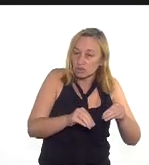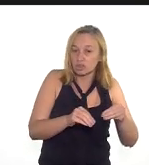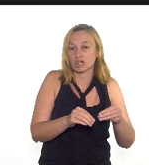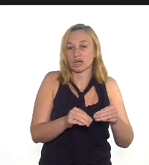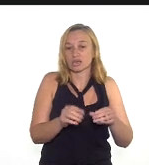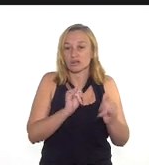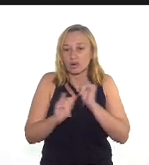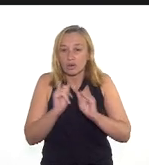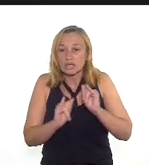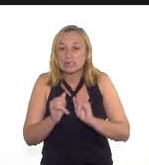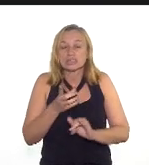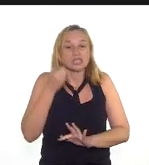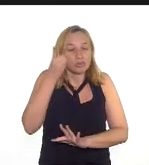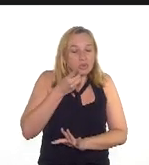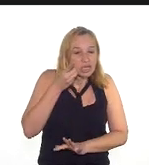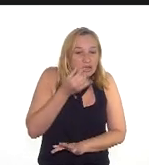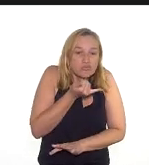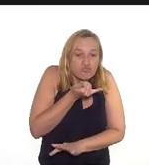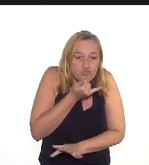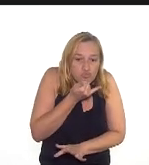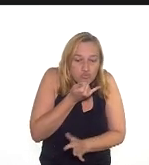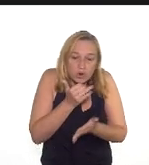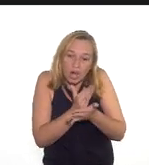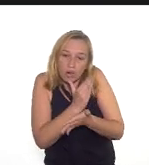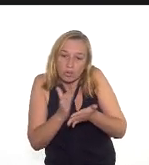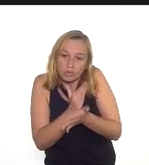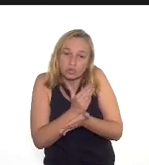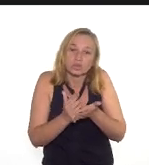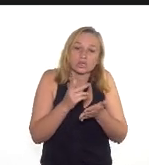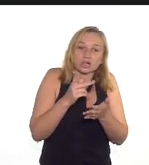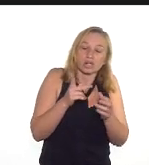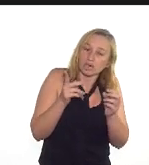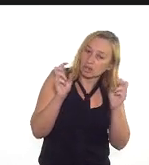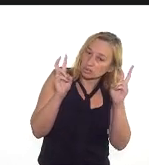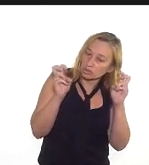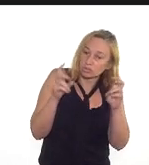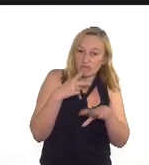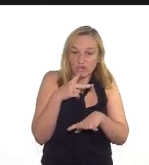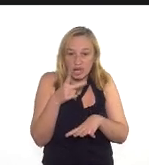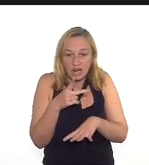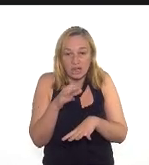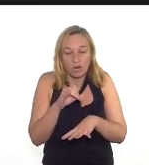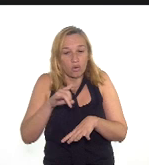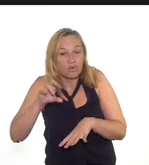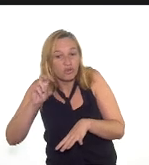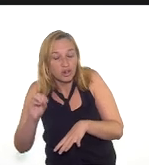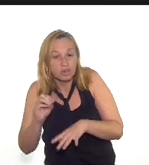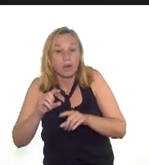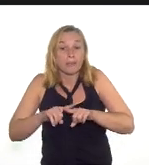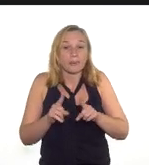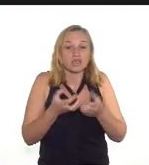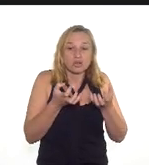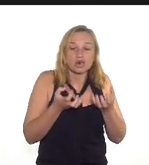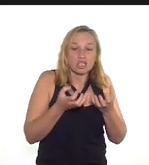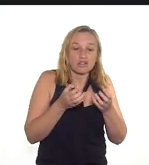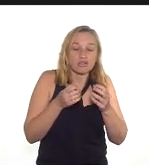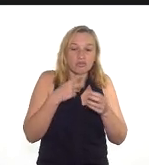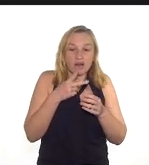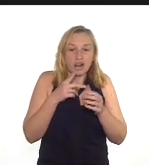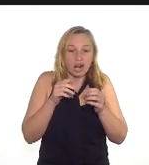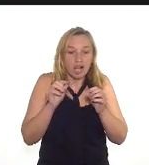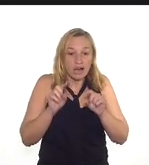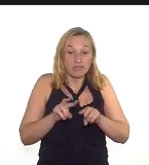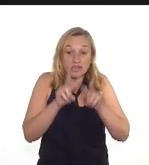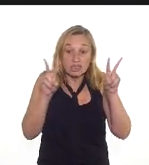Deputado, se vocês me perdoem ter entrado em alguns assuntos para falar do convênio, mas eu quis trazer, assim, o foco, como a